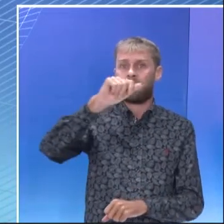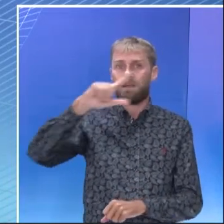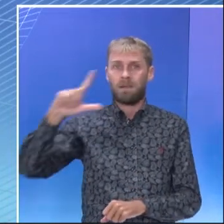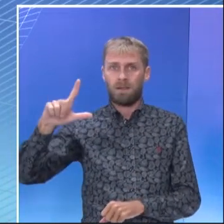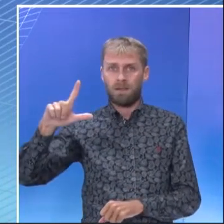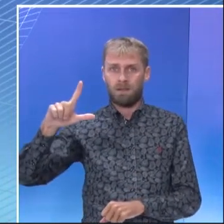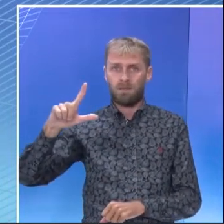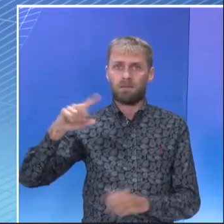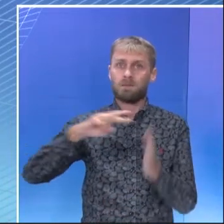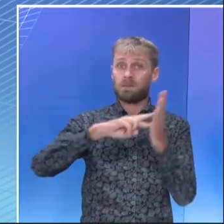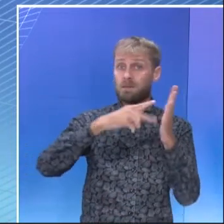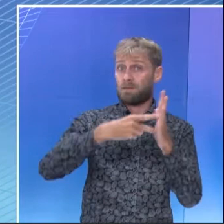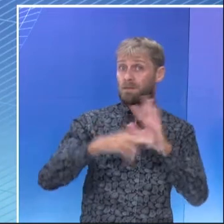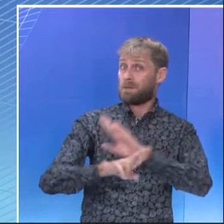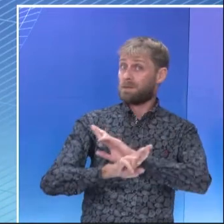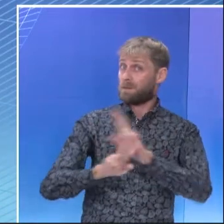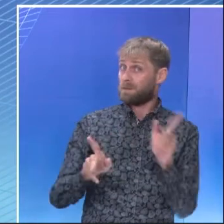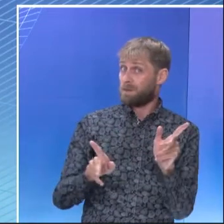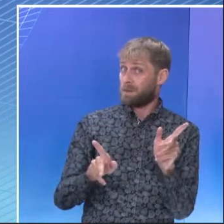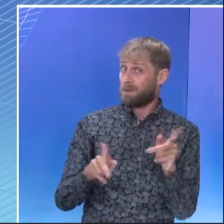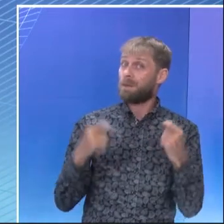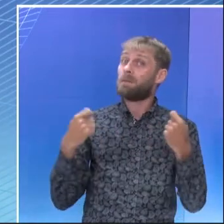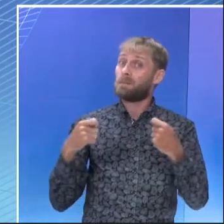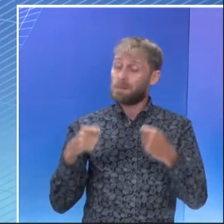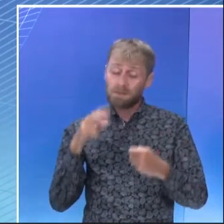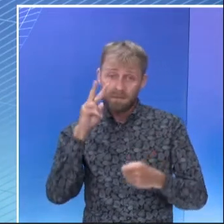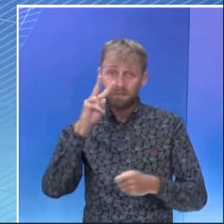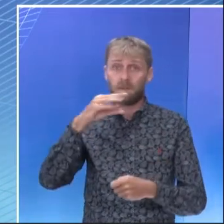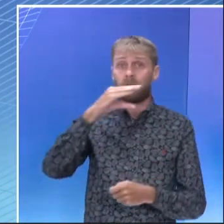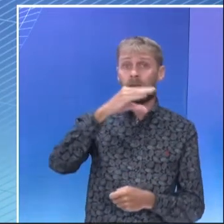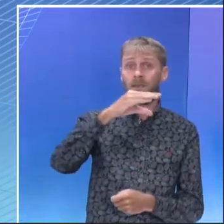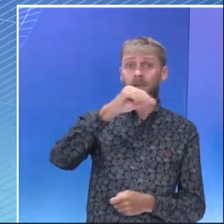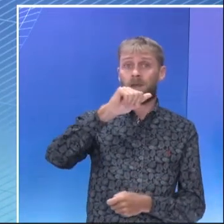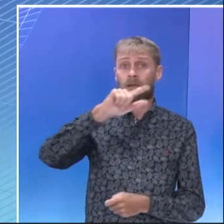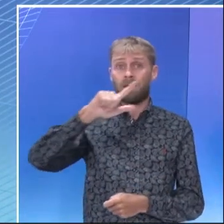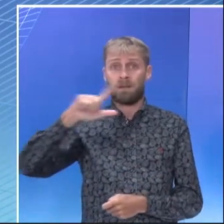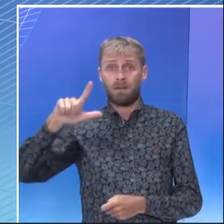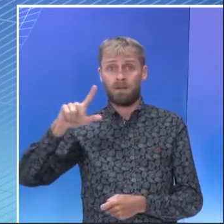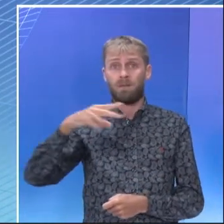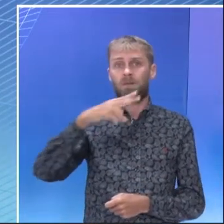ter um significado. Você tem que saber que tem que procurar no dicionário a palavra call